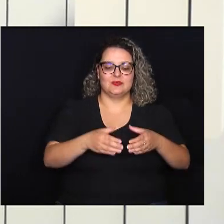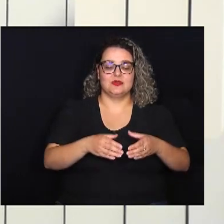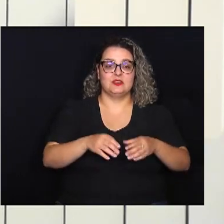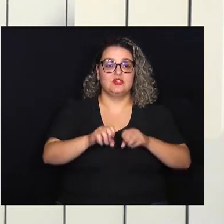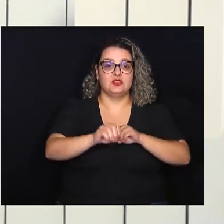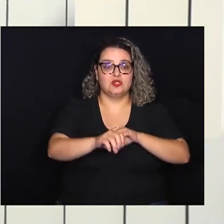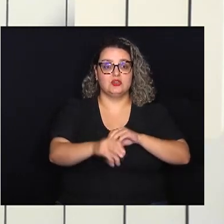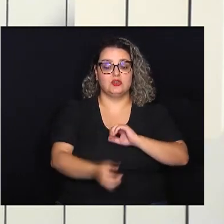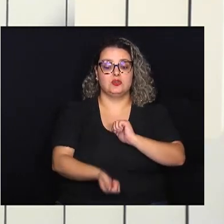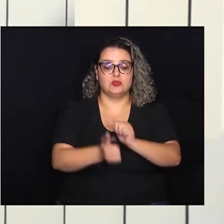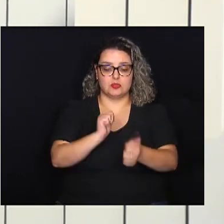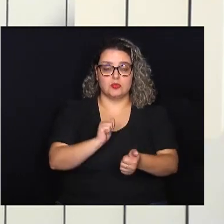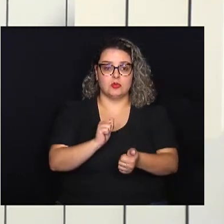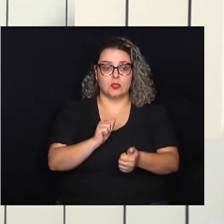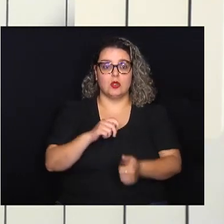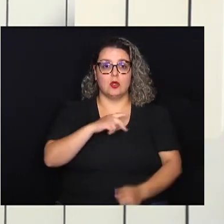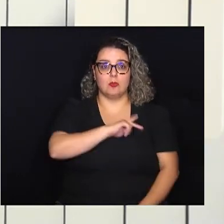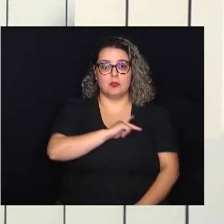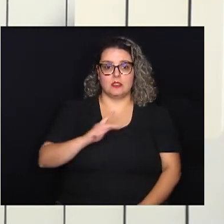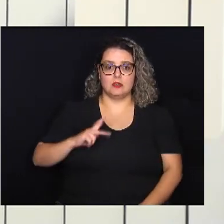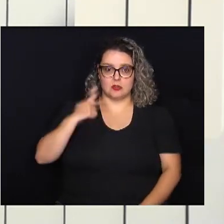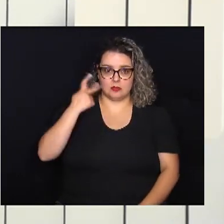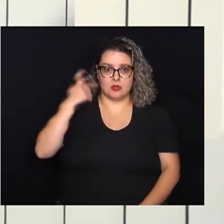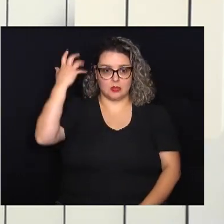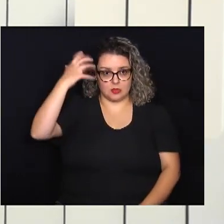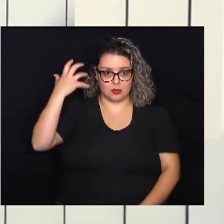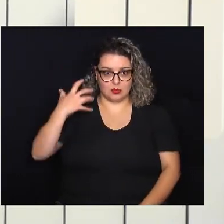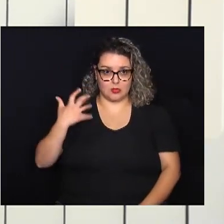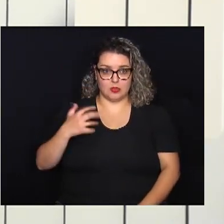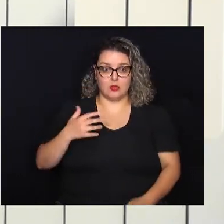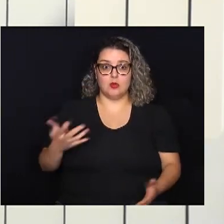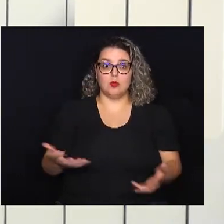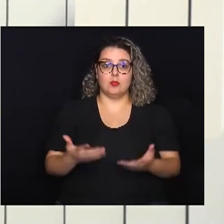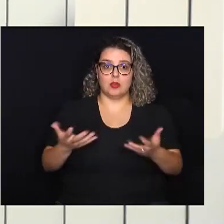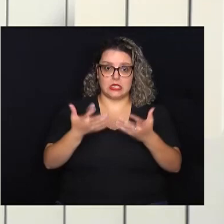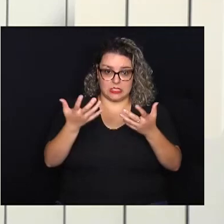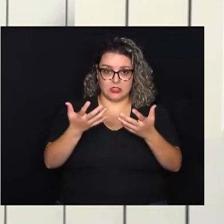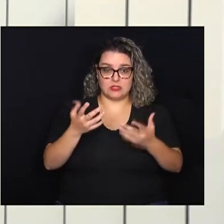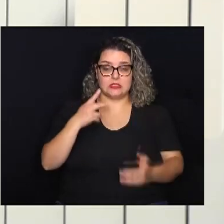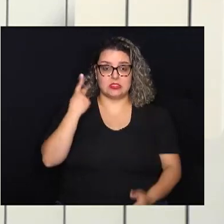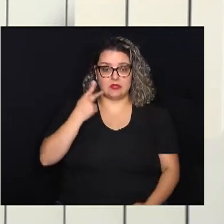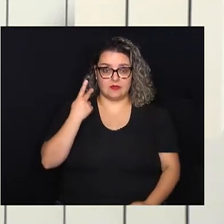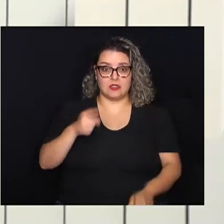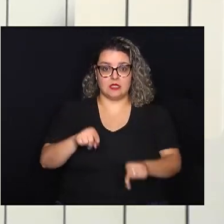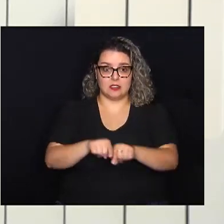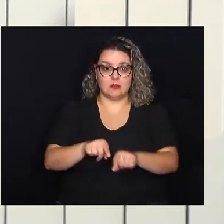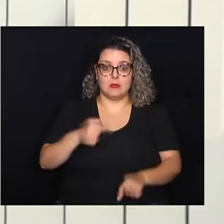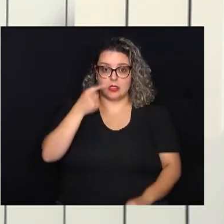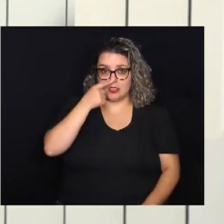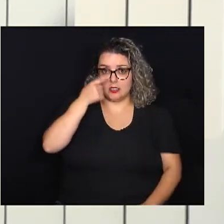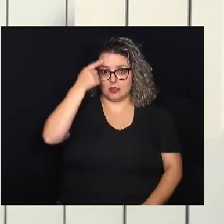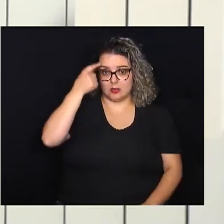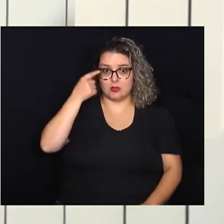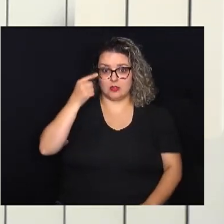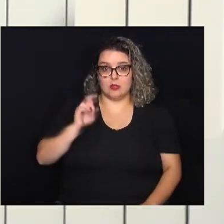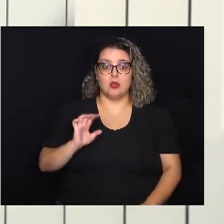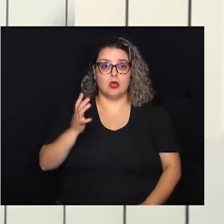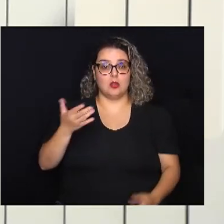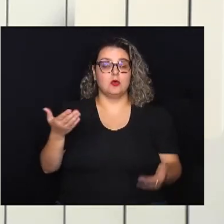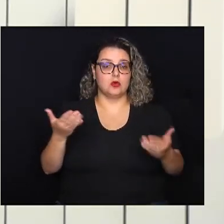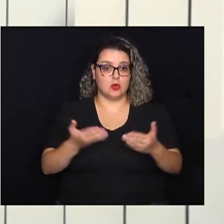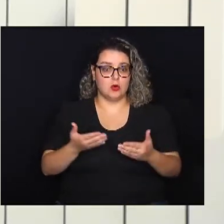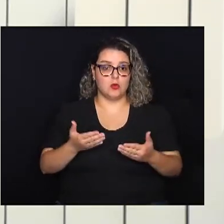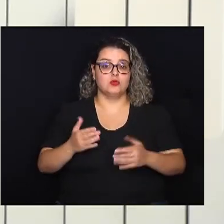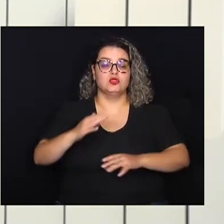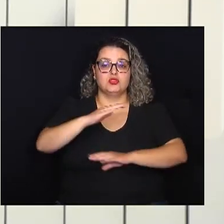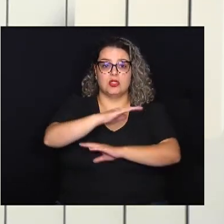presidida pela vereadora Guida Calixto por iniciativa da vereadora também Paola Miguel acontece hoje na